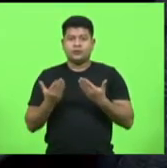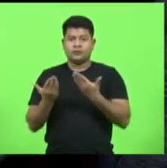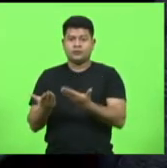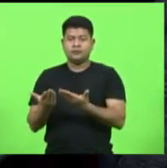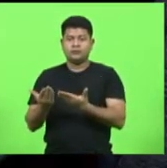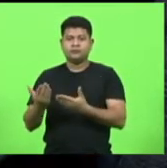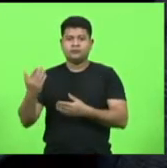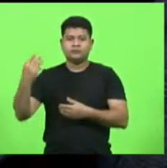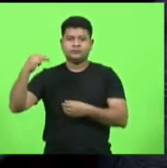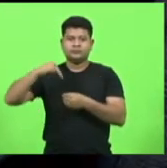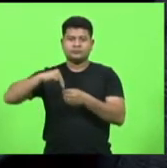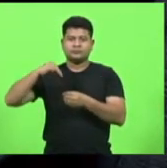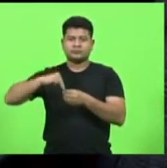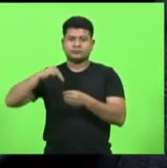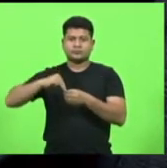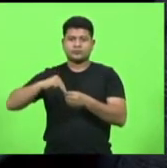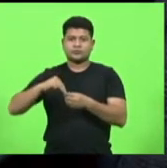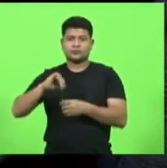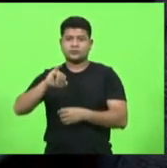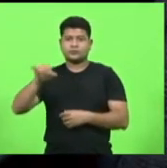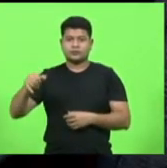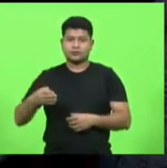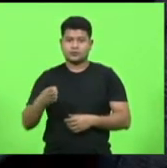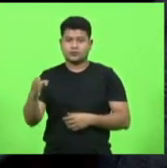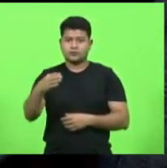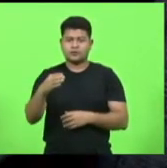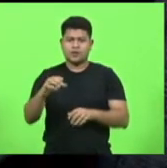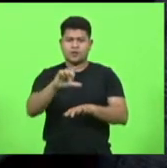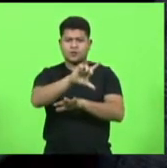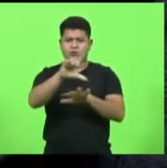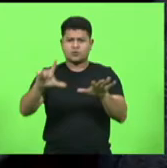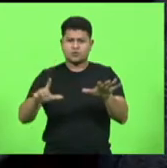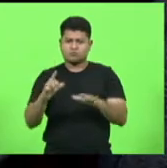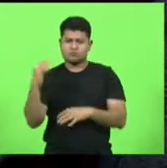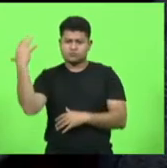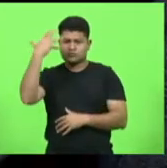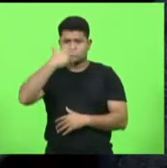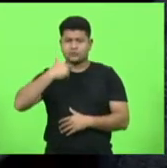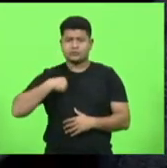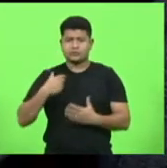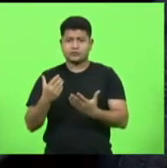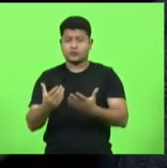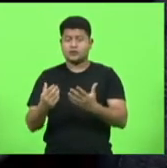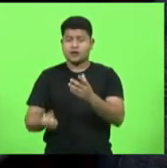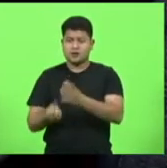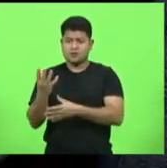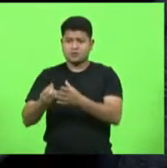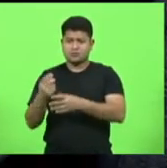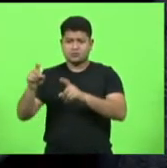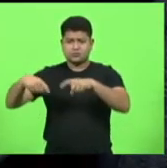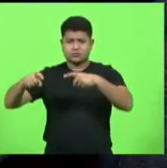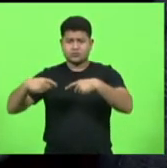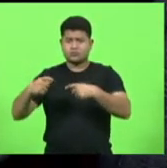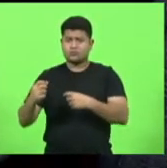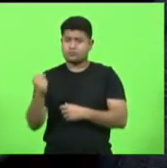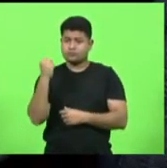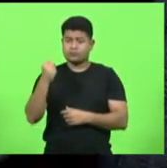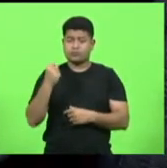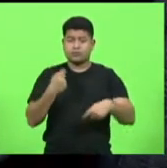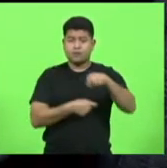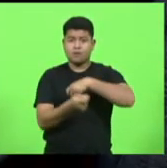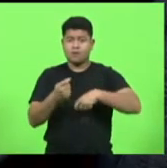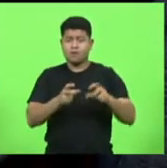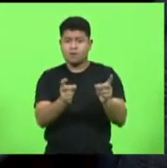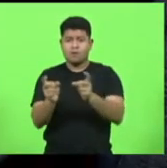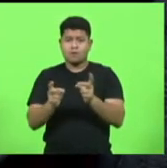Jaguaruna, que tem um litoral exuberante, uma agricultura forte e também um comércio, presta uma homenagem